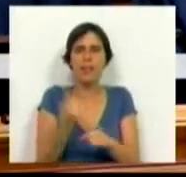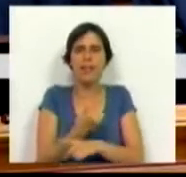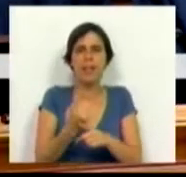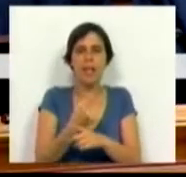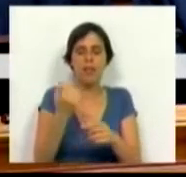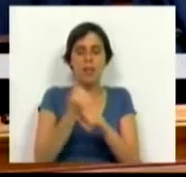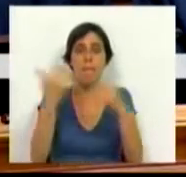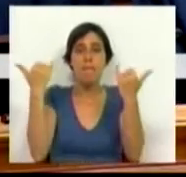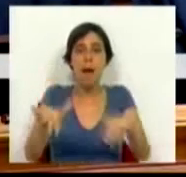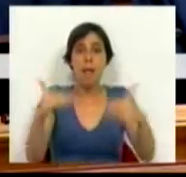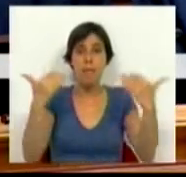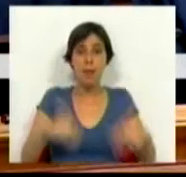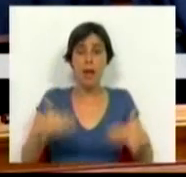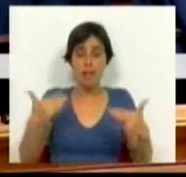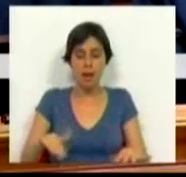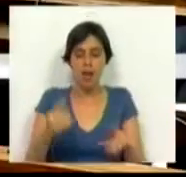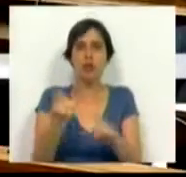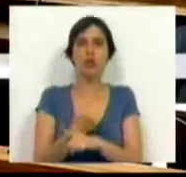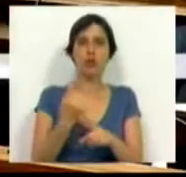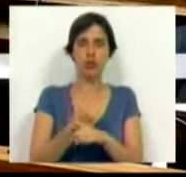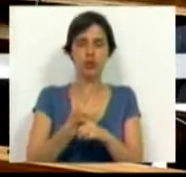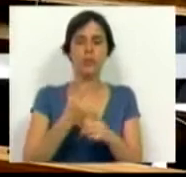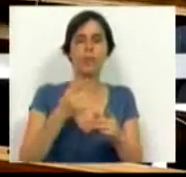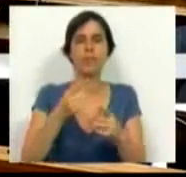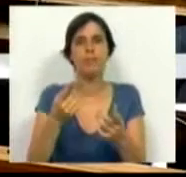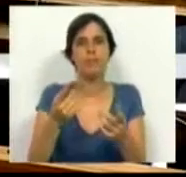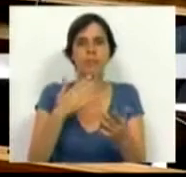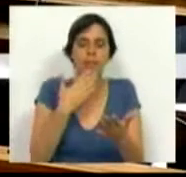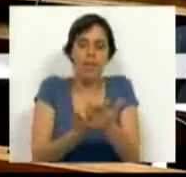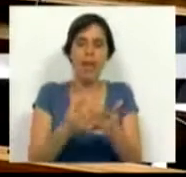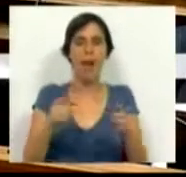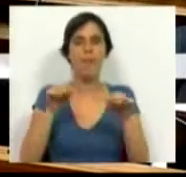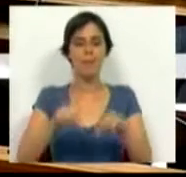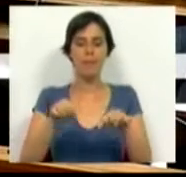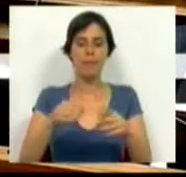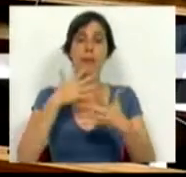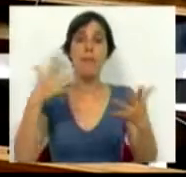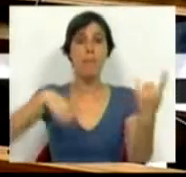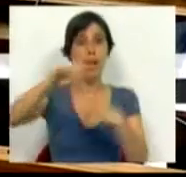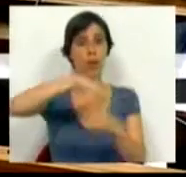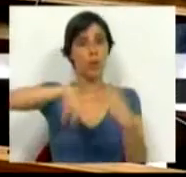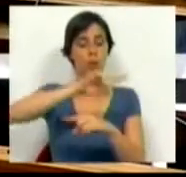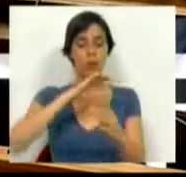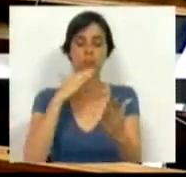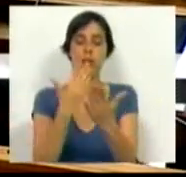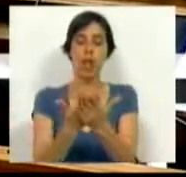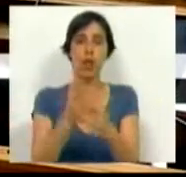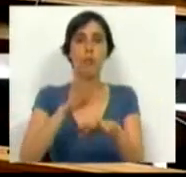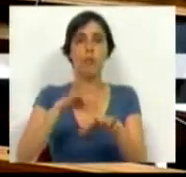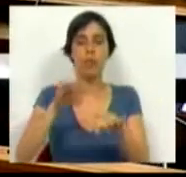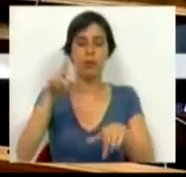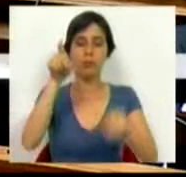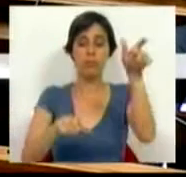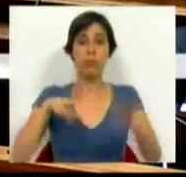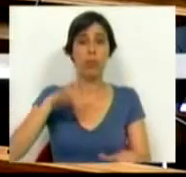de tantos malefícios e de tanta flagelação que esta maioria provocou